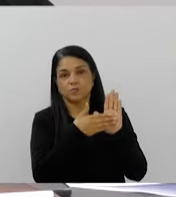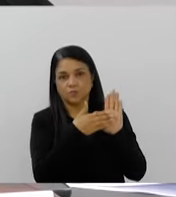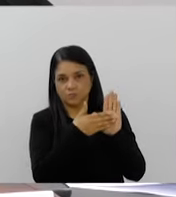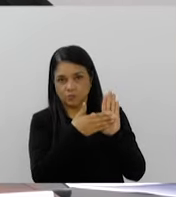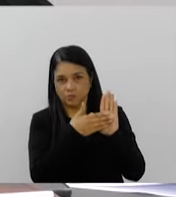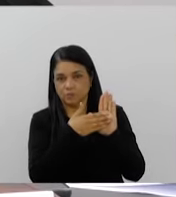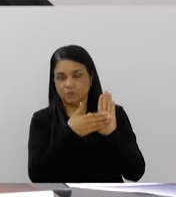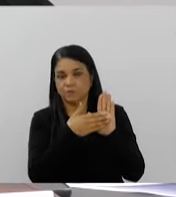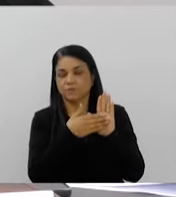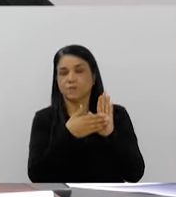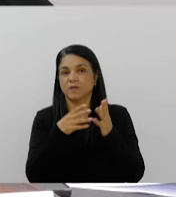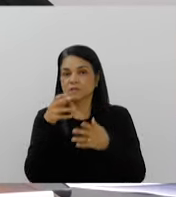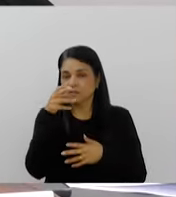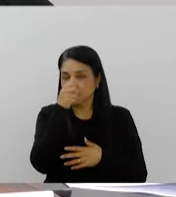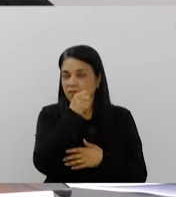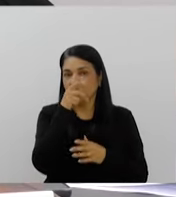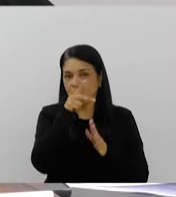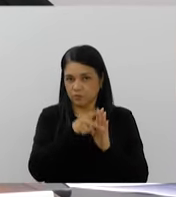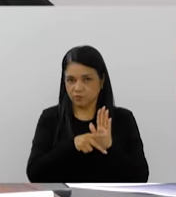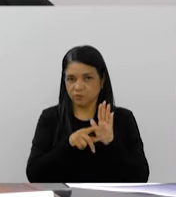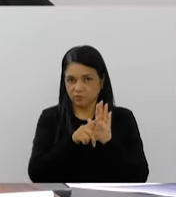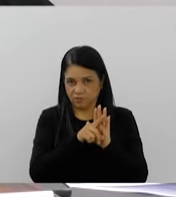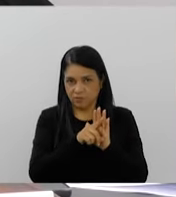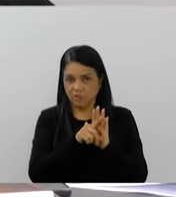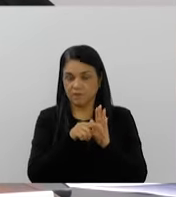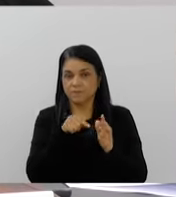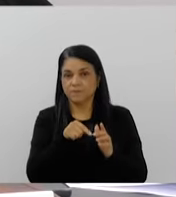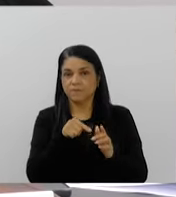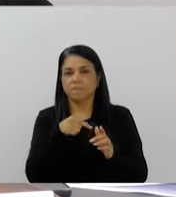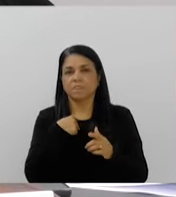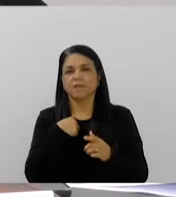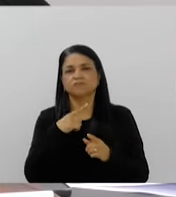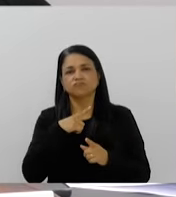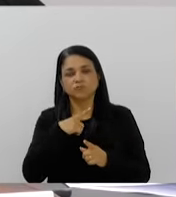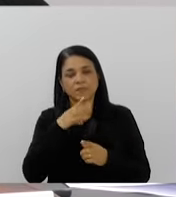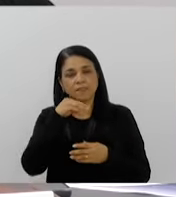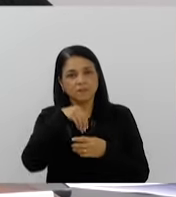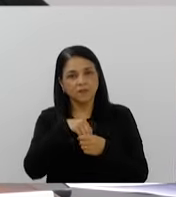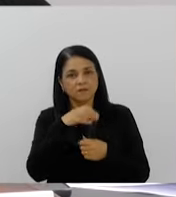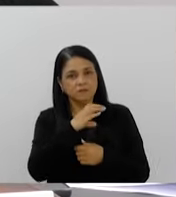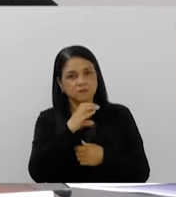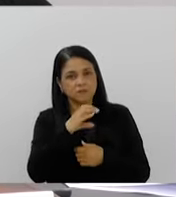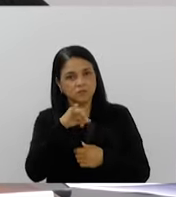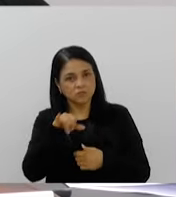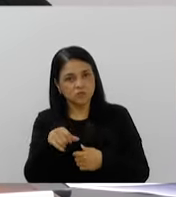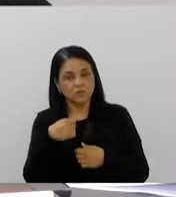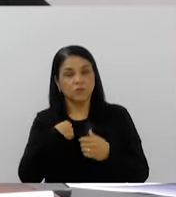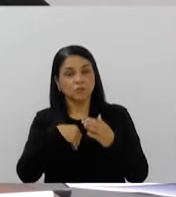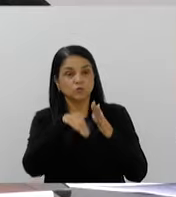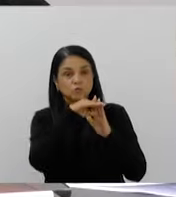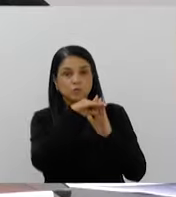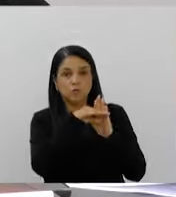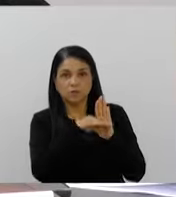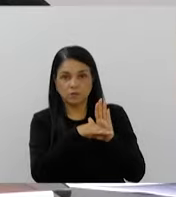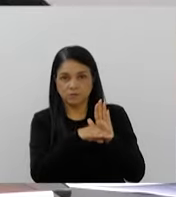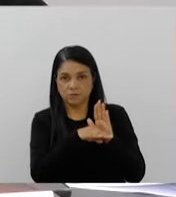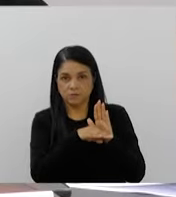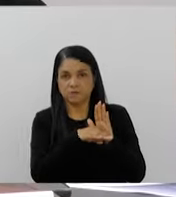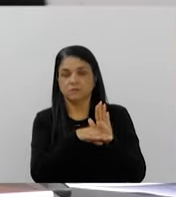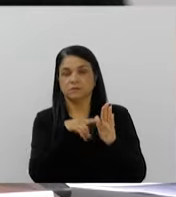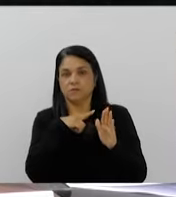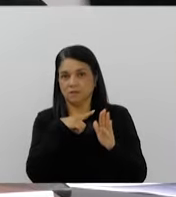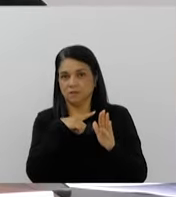bom. Eu proporia, porque a gente tem na CCJ esse costume, a questão dos programas.